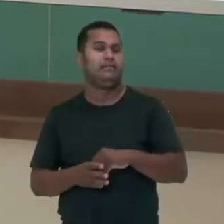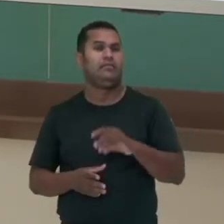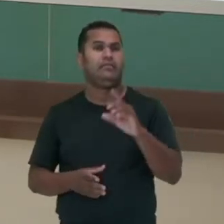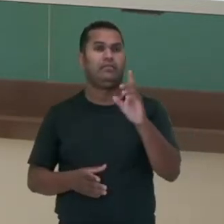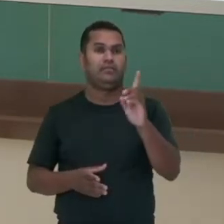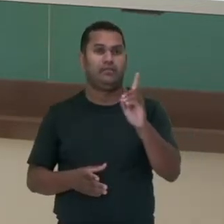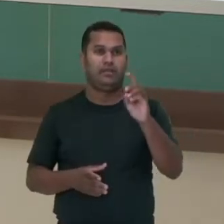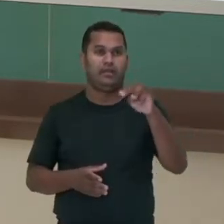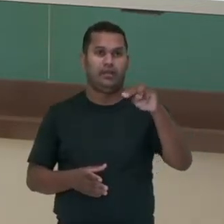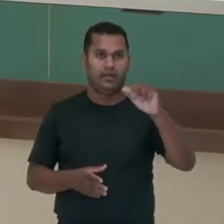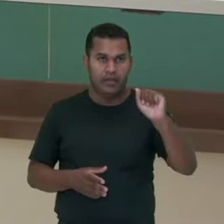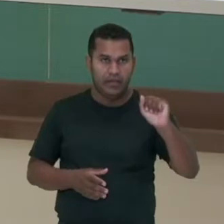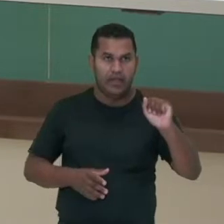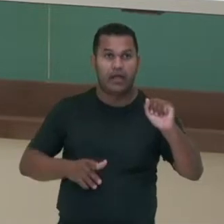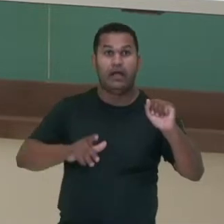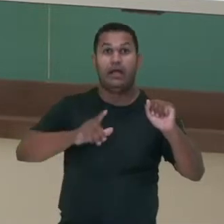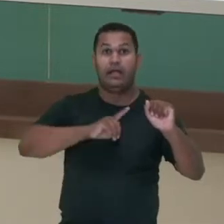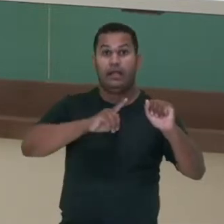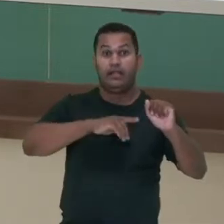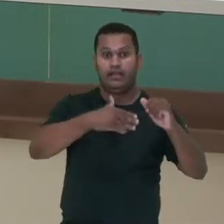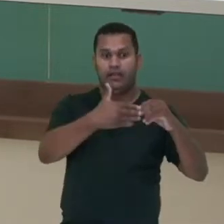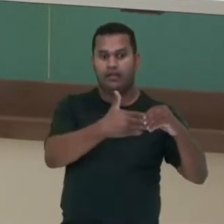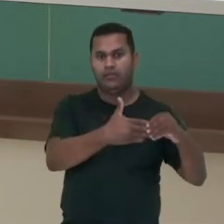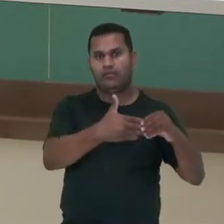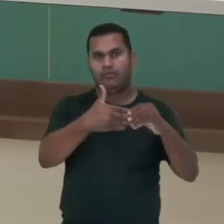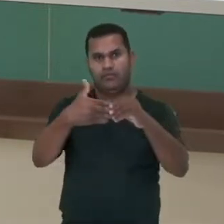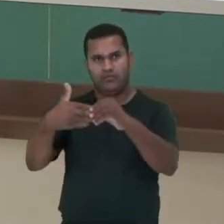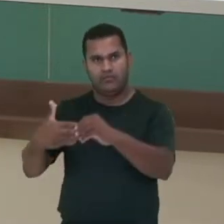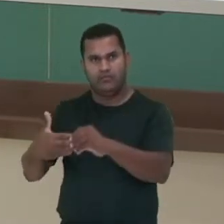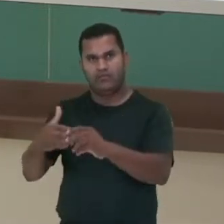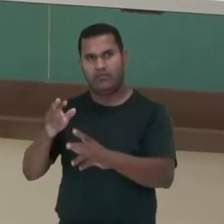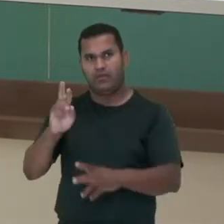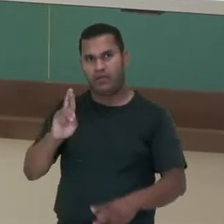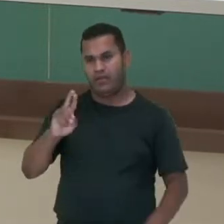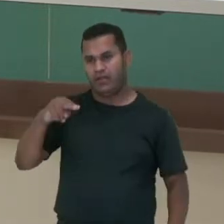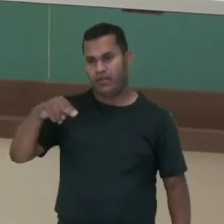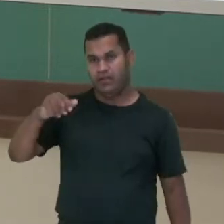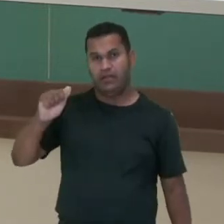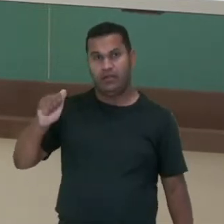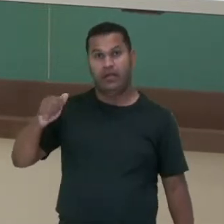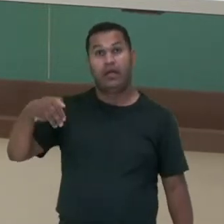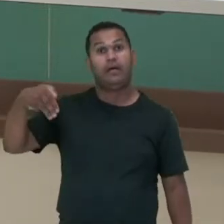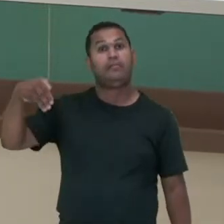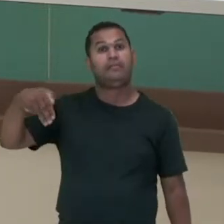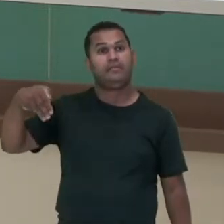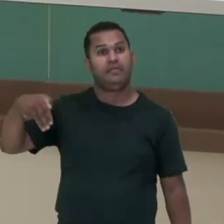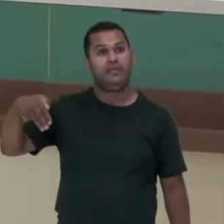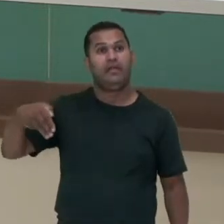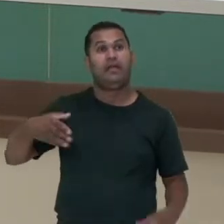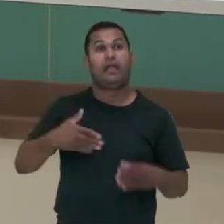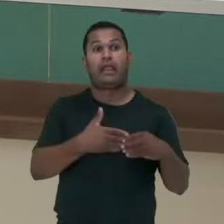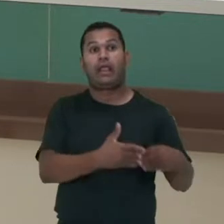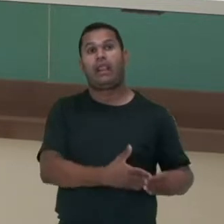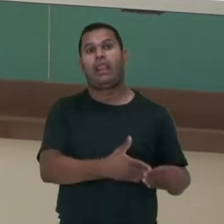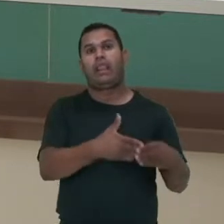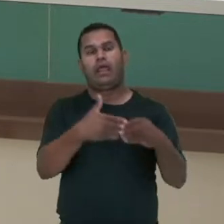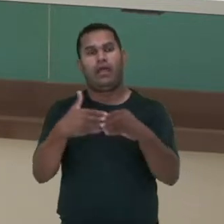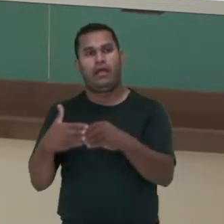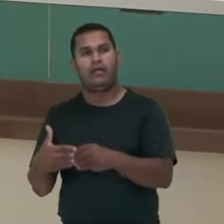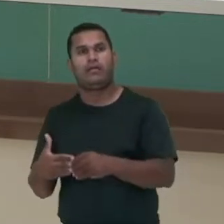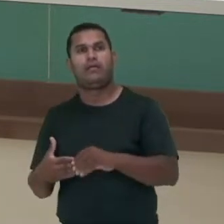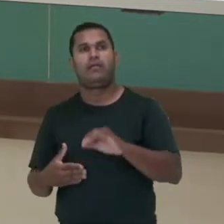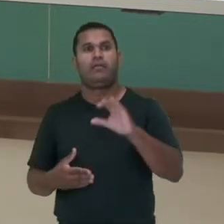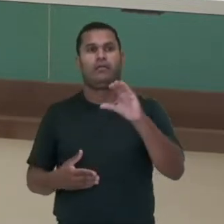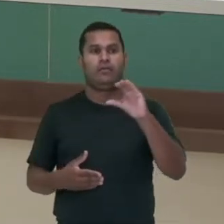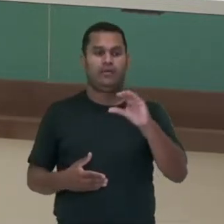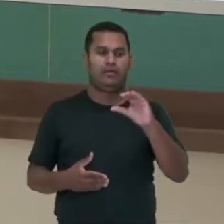DNA que é transcrito em RNA mensageiro. Aquela velha história da síntese proteica. DNA forma uma molécula de RNA mensageiro, com